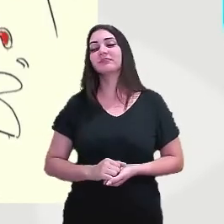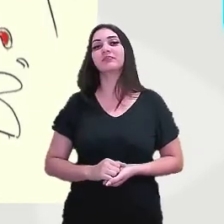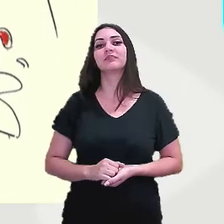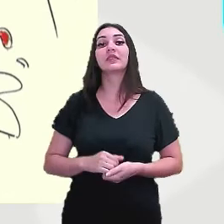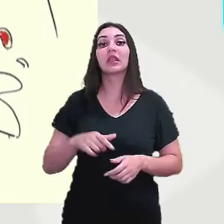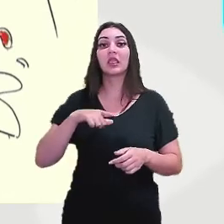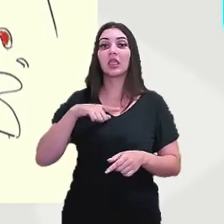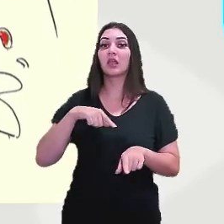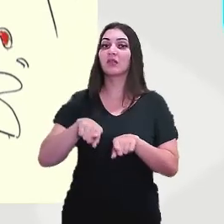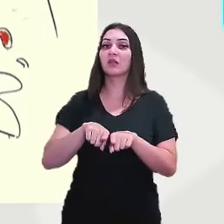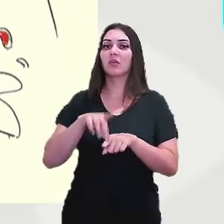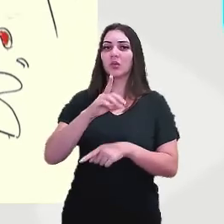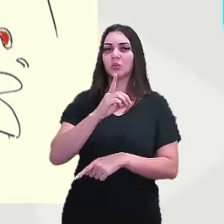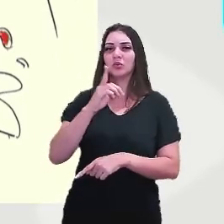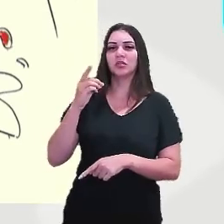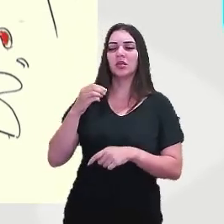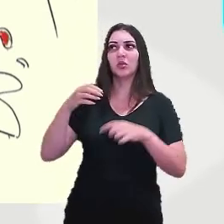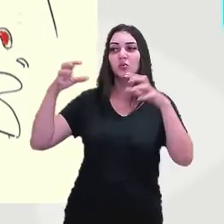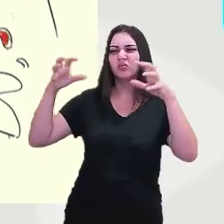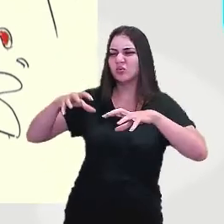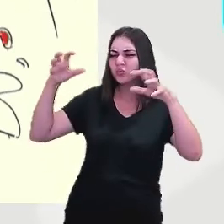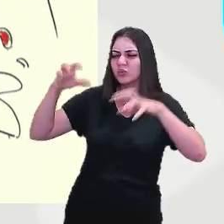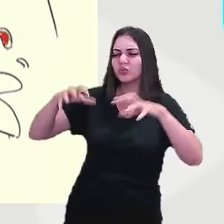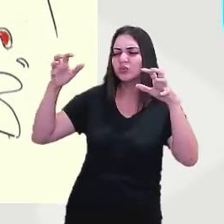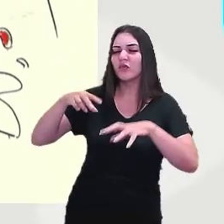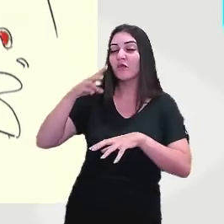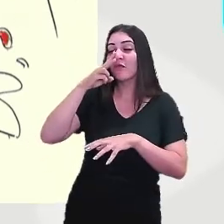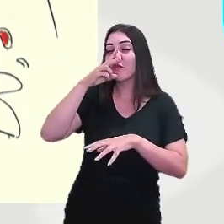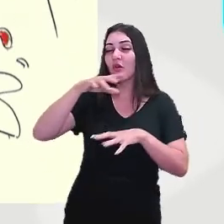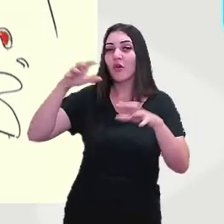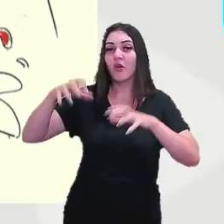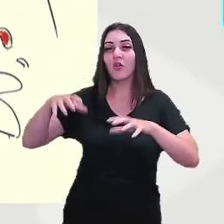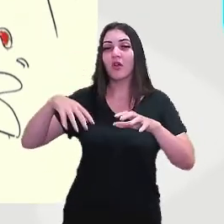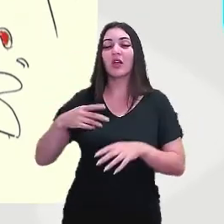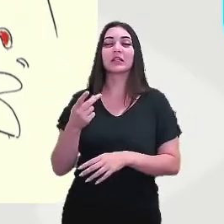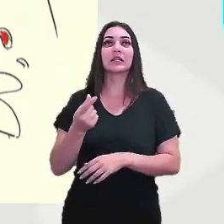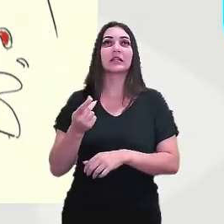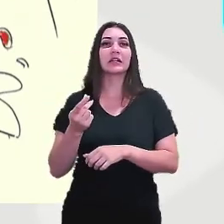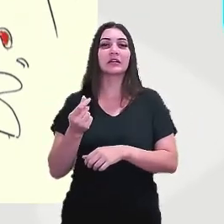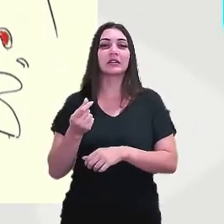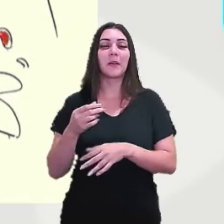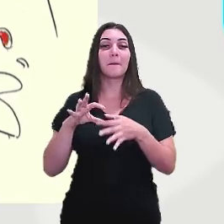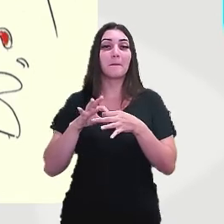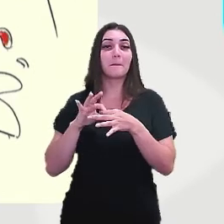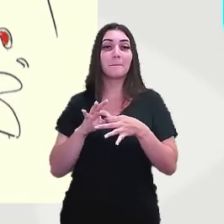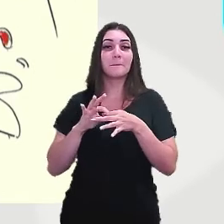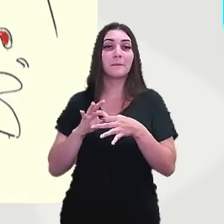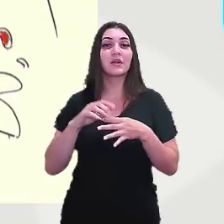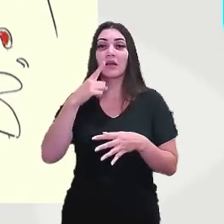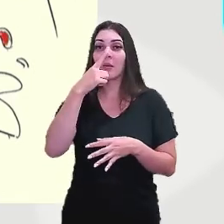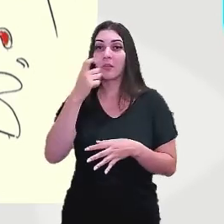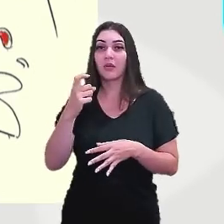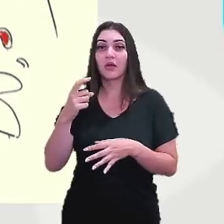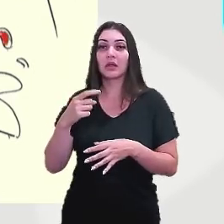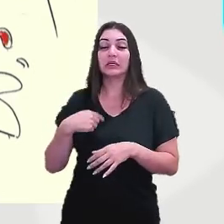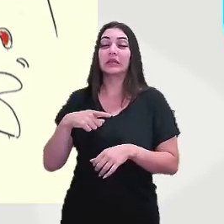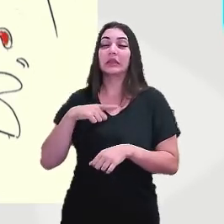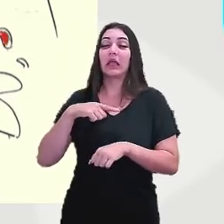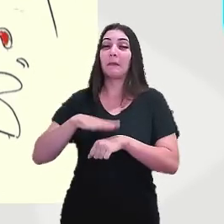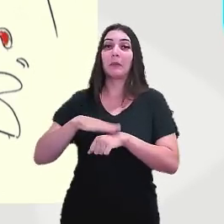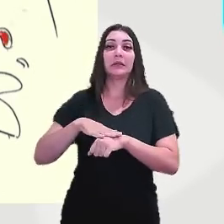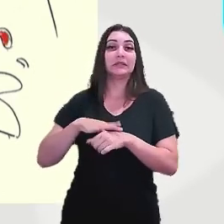Teve também um dia que estava chovendo forte e eu fiquei um tempão prendendo o Pum. Mas uma hora eu não consegui